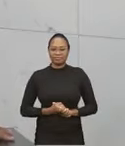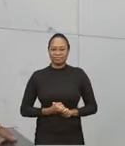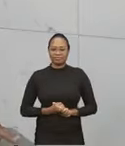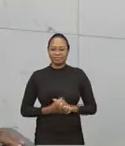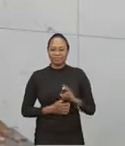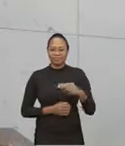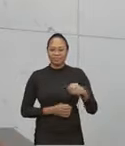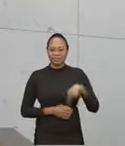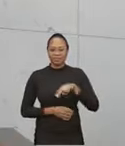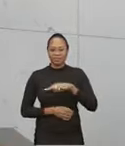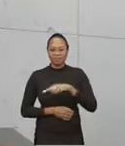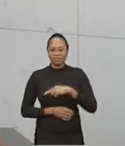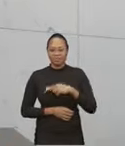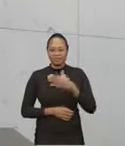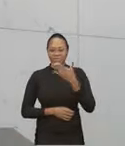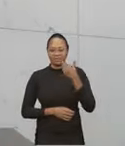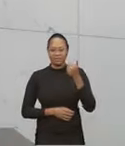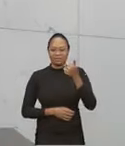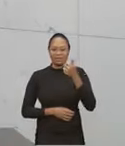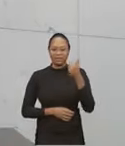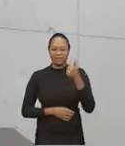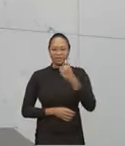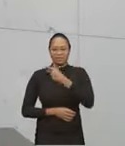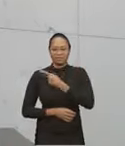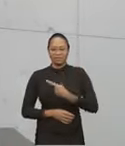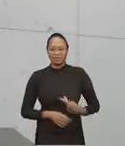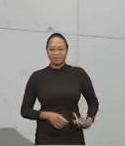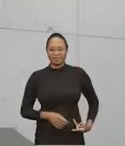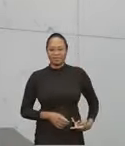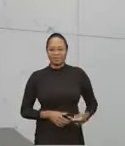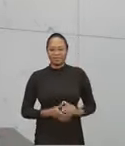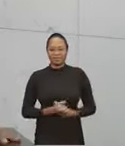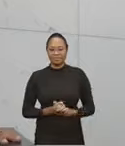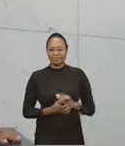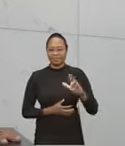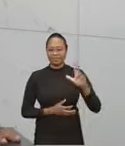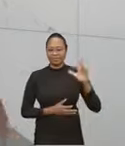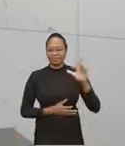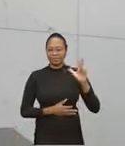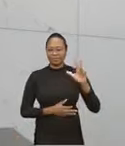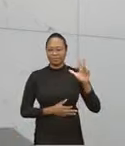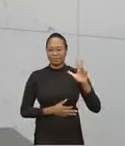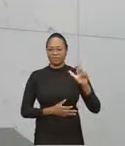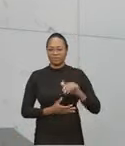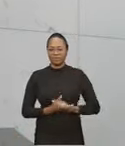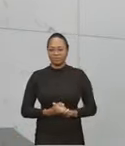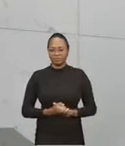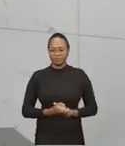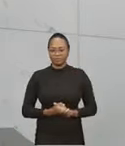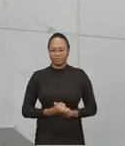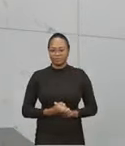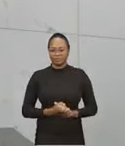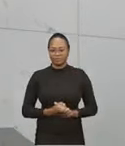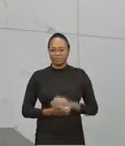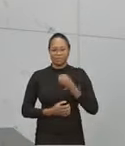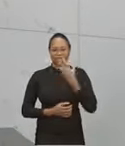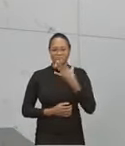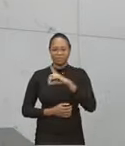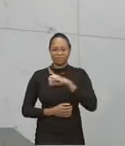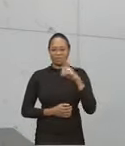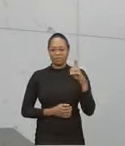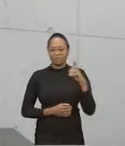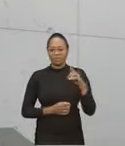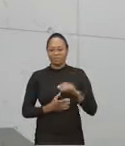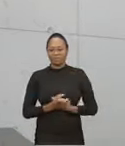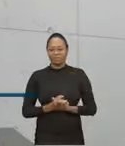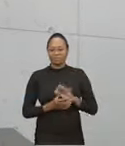melhor presidente que essa terra já teve, que é o nosso presidente Lula, e a reforma só se faz com o PT. Então, um bom dia a todos,